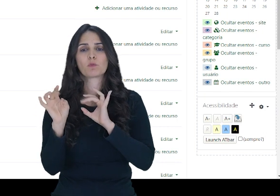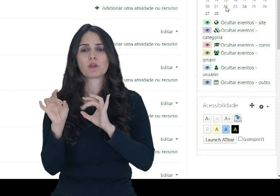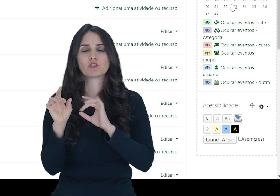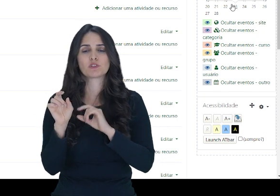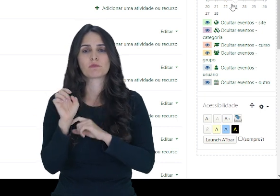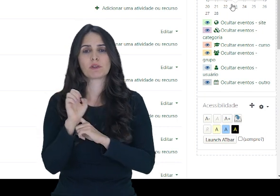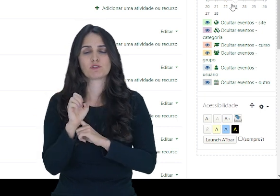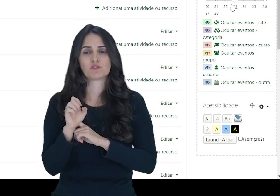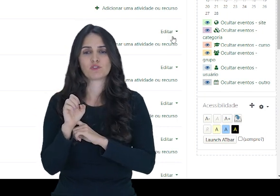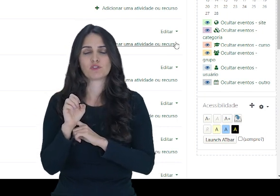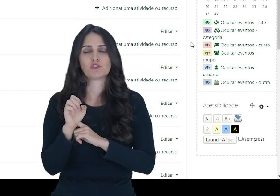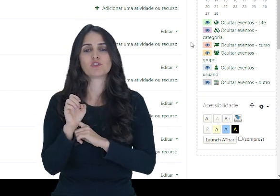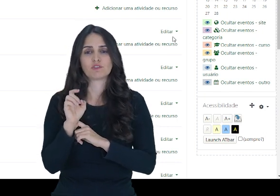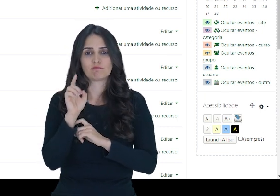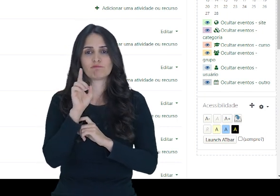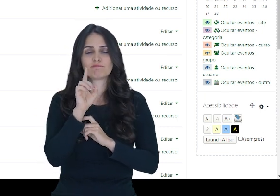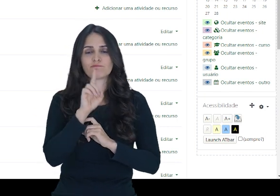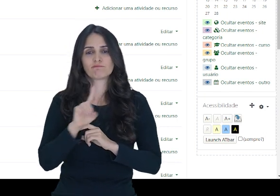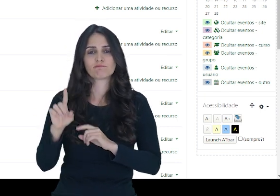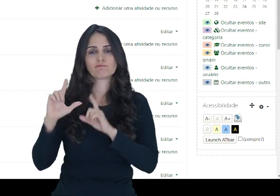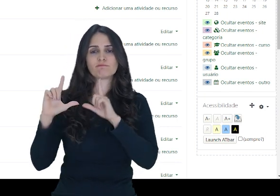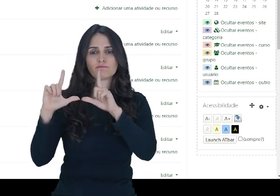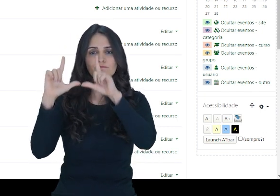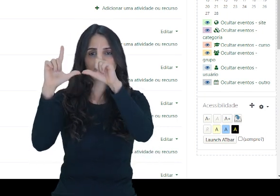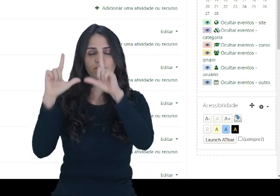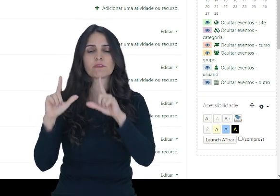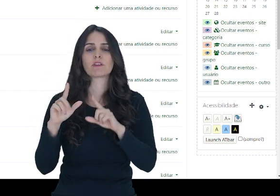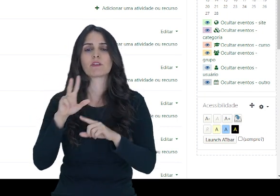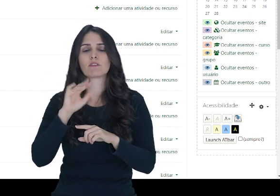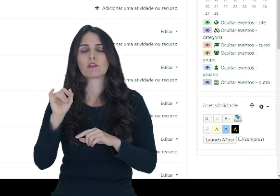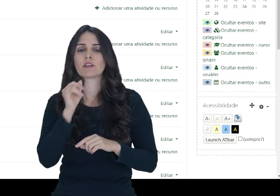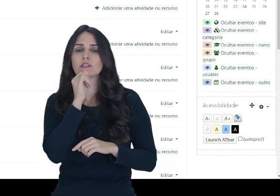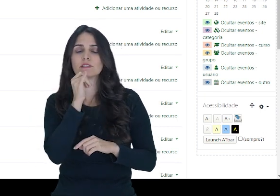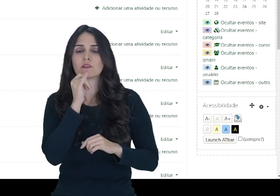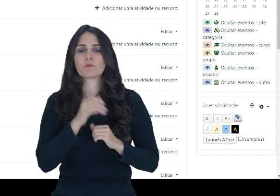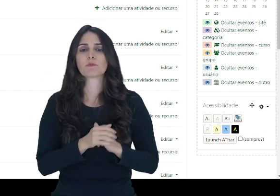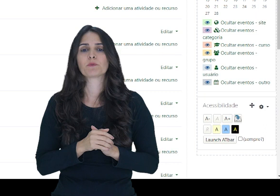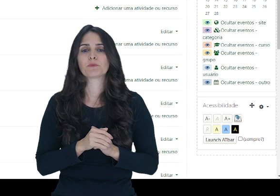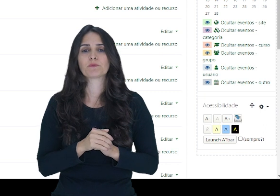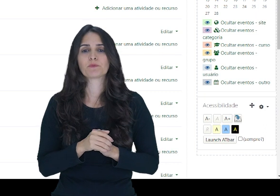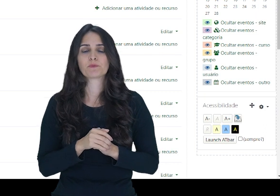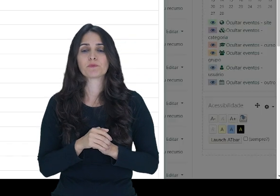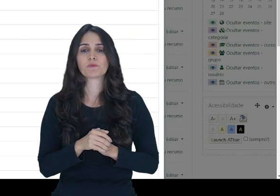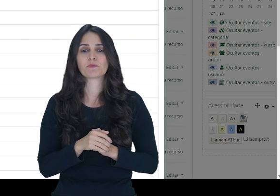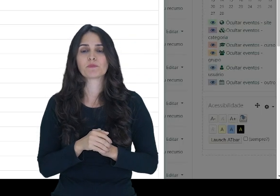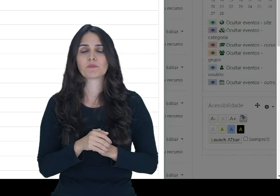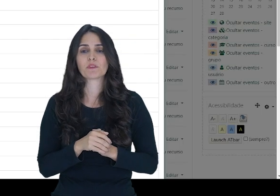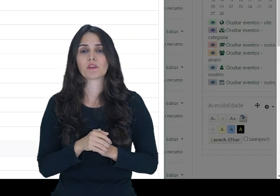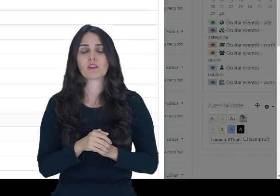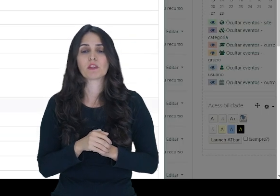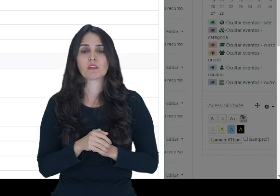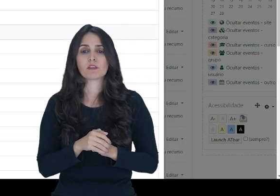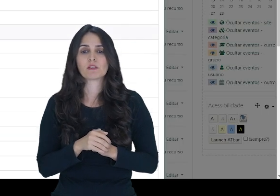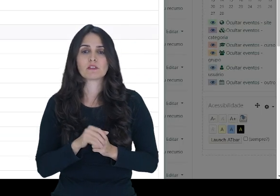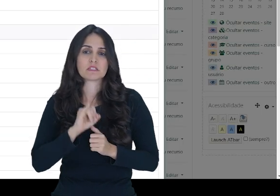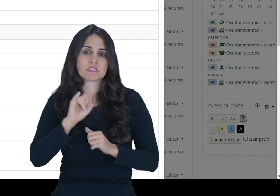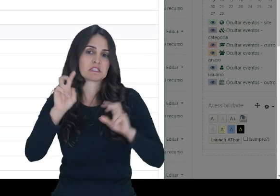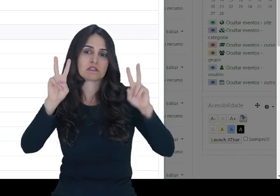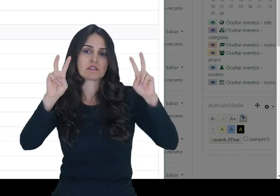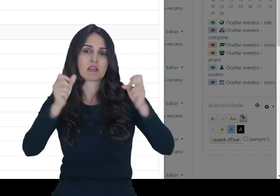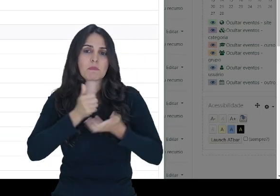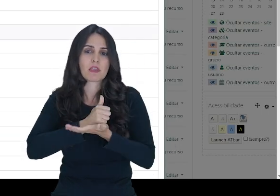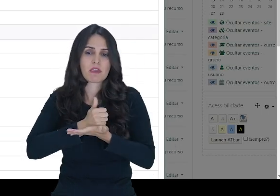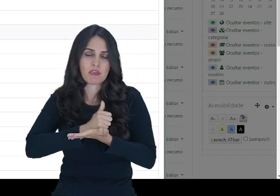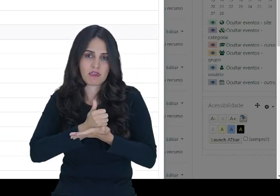automaticamente aqui para a direita todos os blocos que eu for adicionando então por exemplo vamos supor que eu trabalho